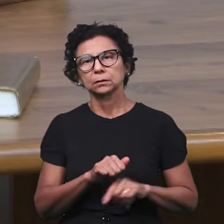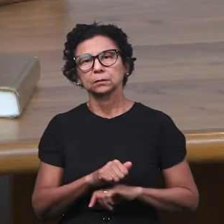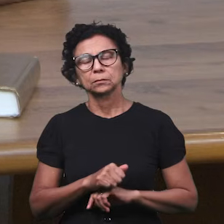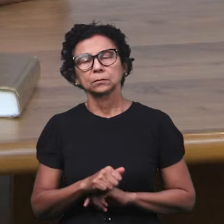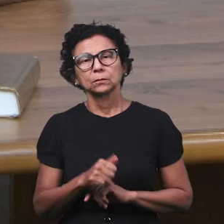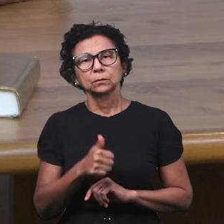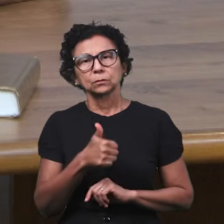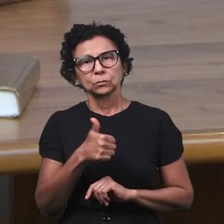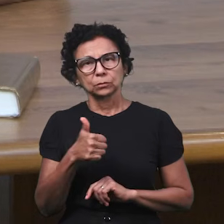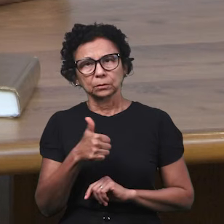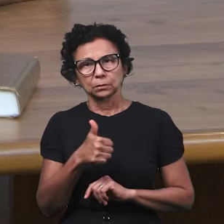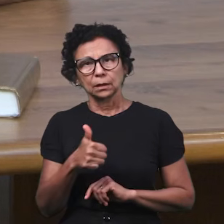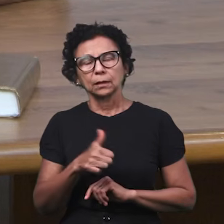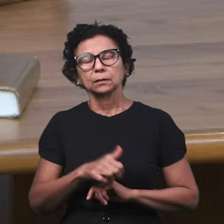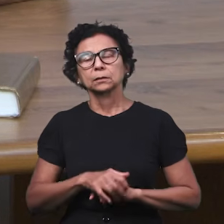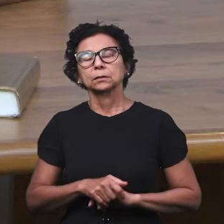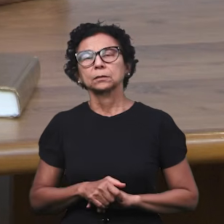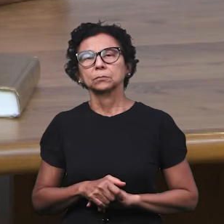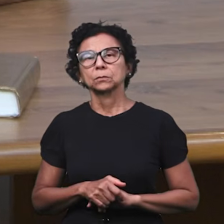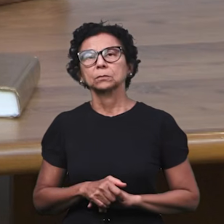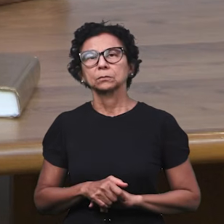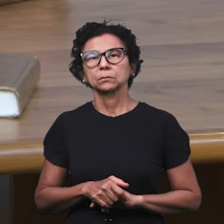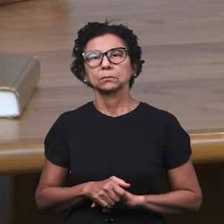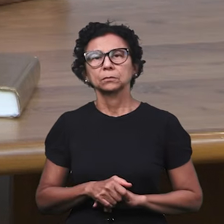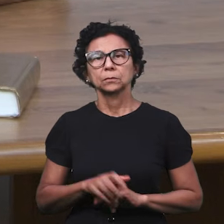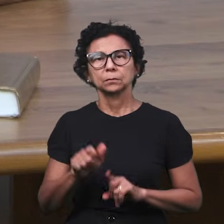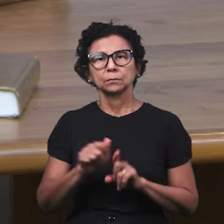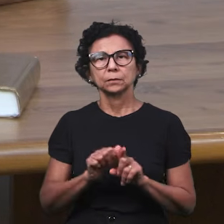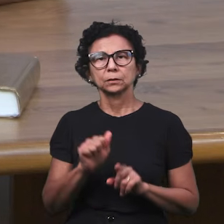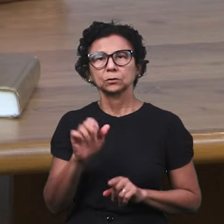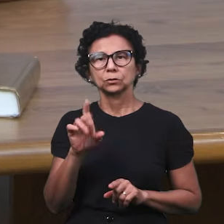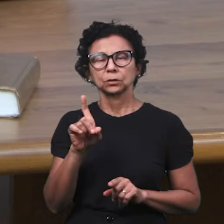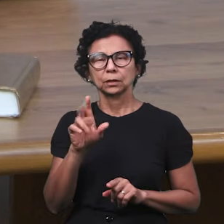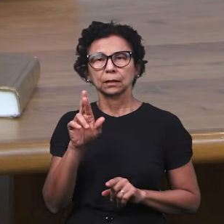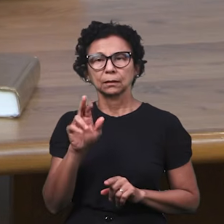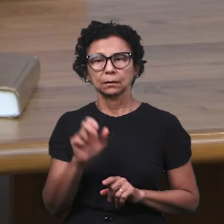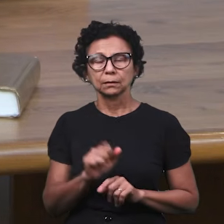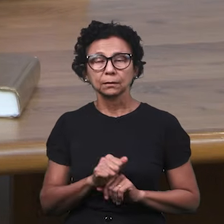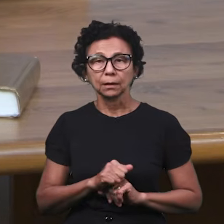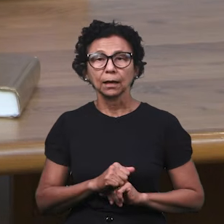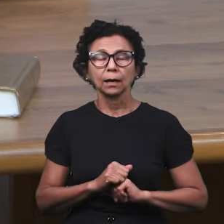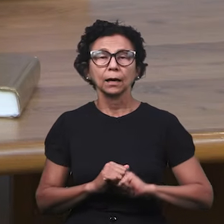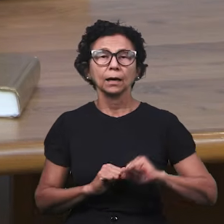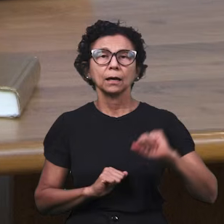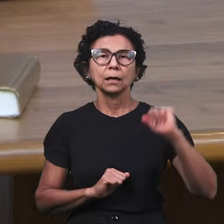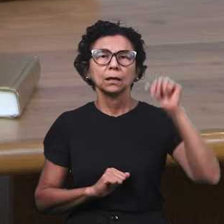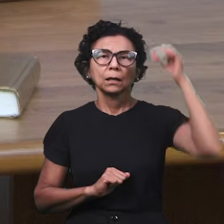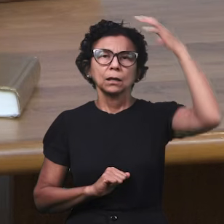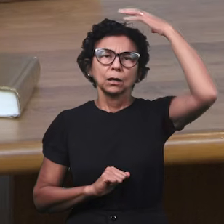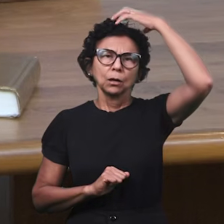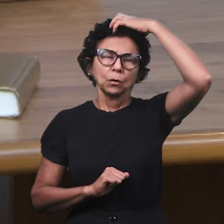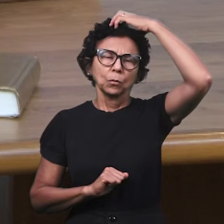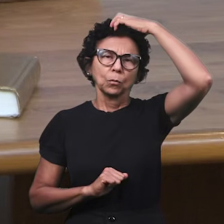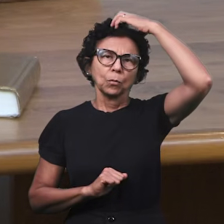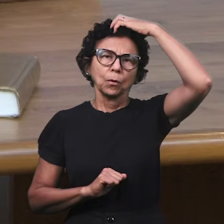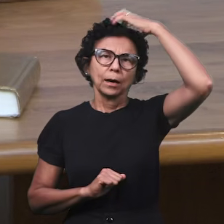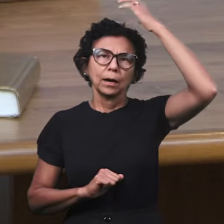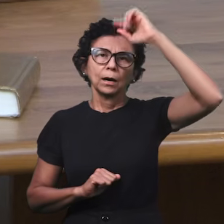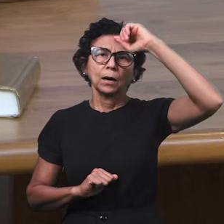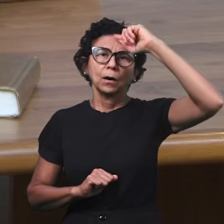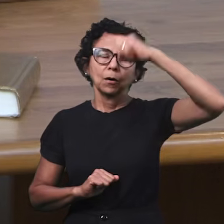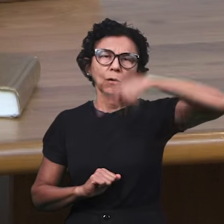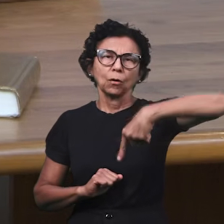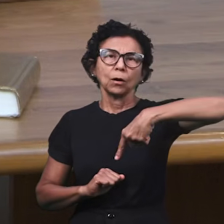13, no mesmo mês em que chegou a palavra do rei e a sua ordem para se executar, no dia em que os inimigos